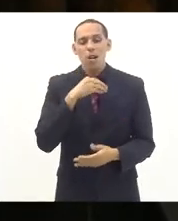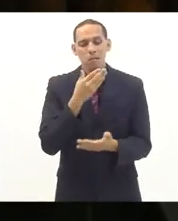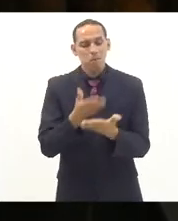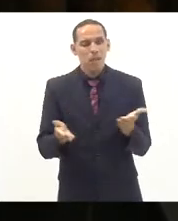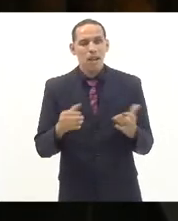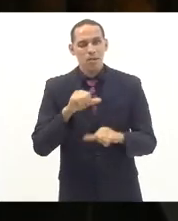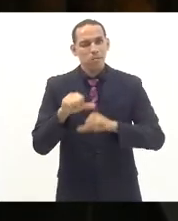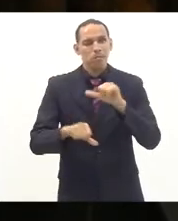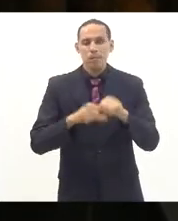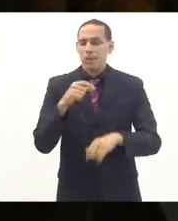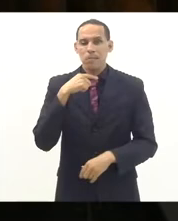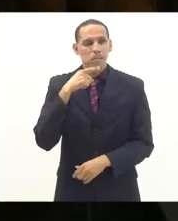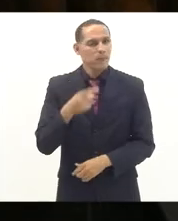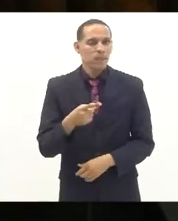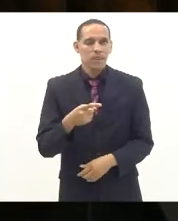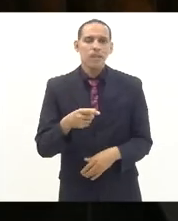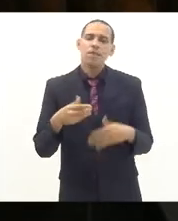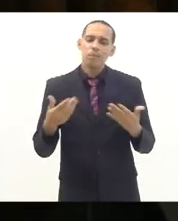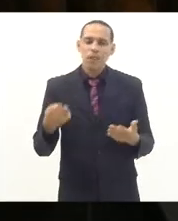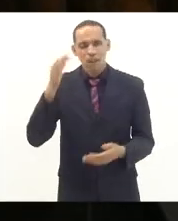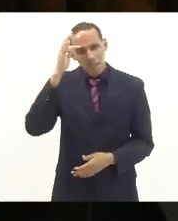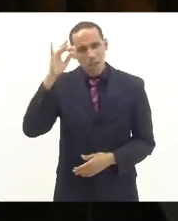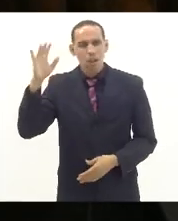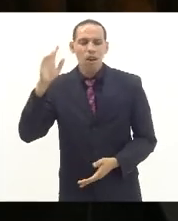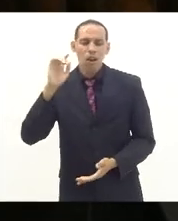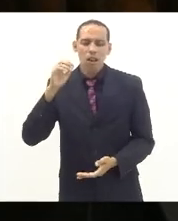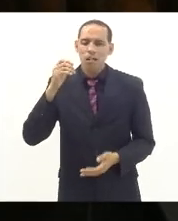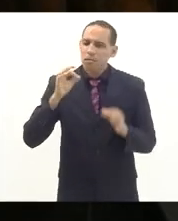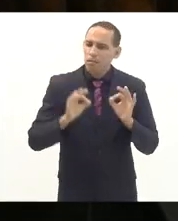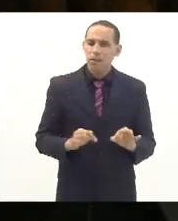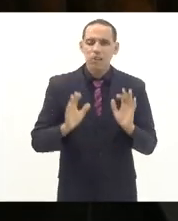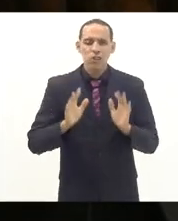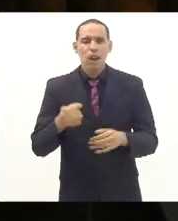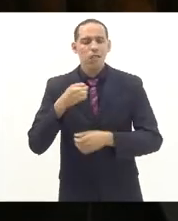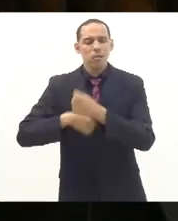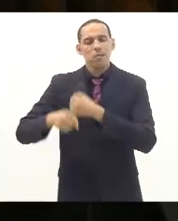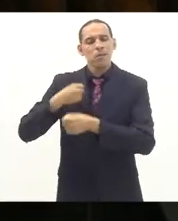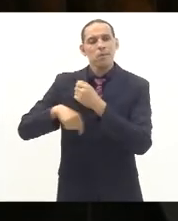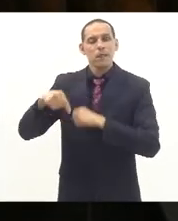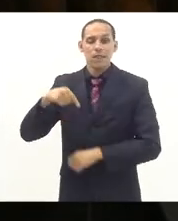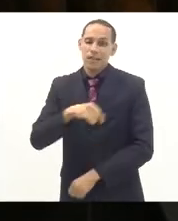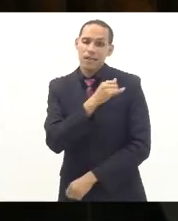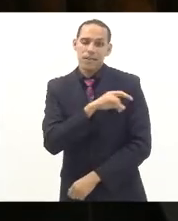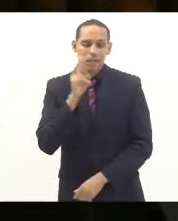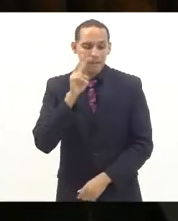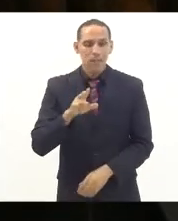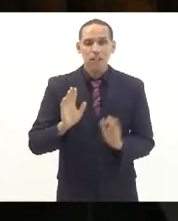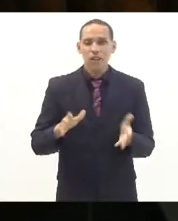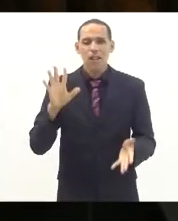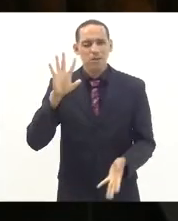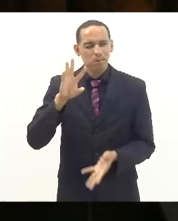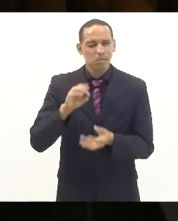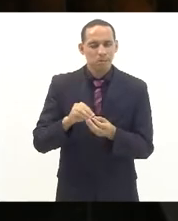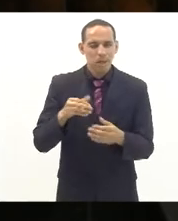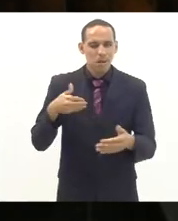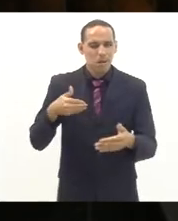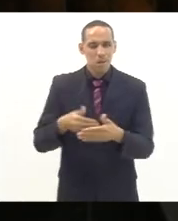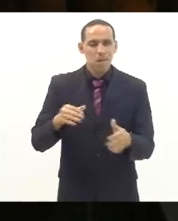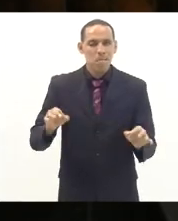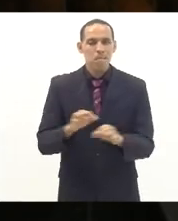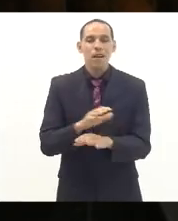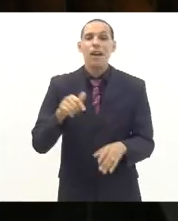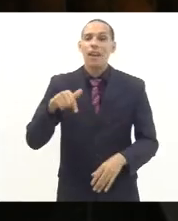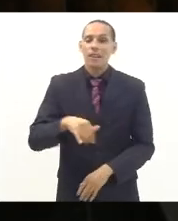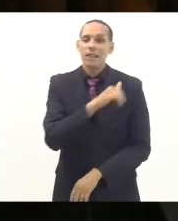oportunidade de mudança essa teoria Já Foi confirmado um dos anteriores do nosso Estado caminhando para o fim Presidente mais uma